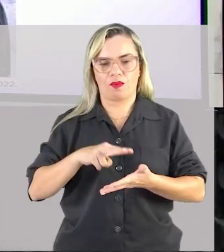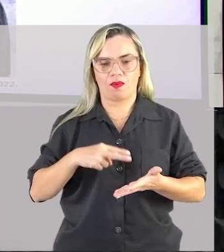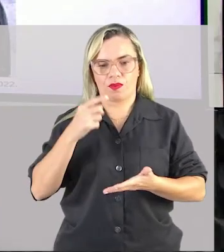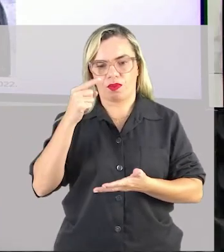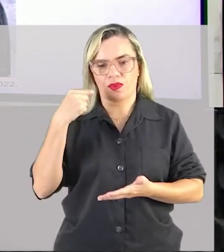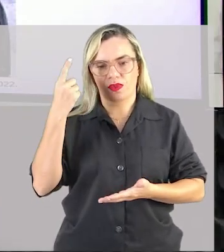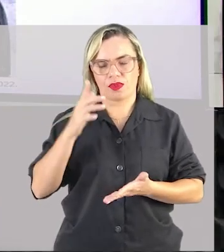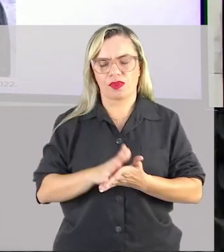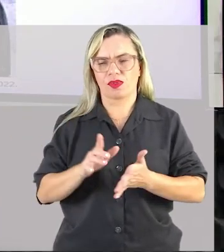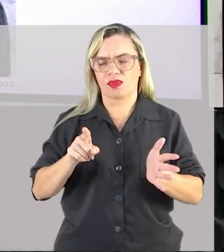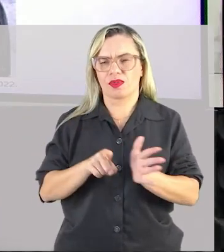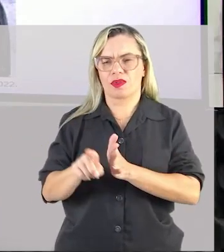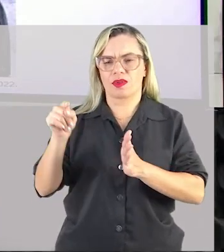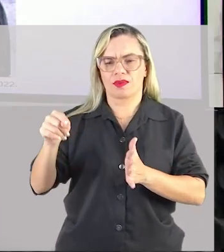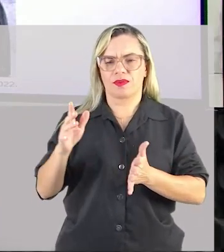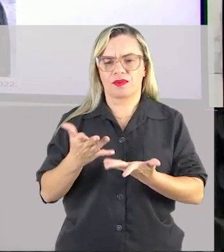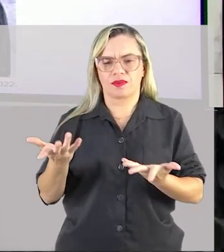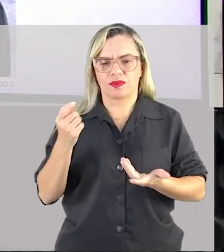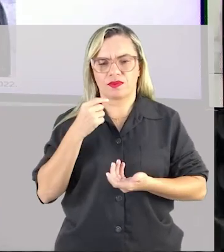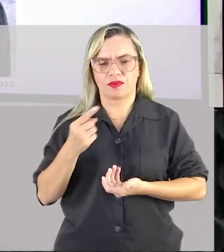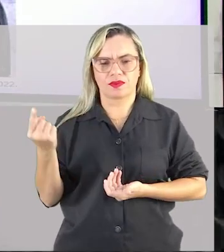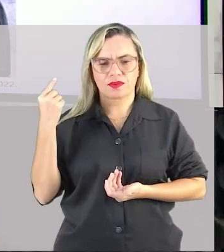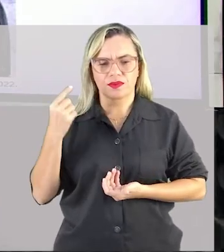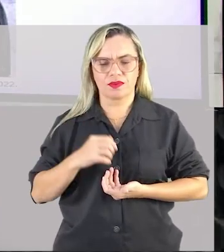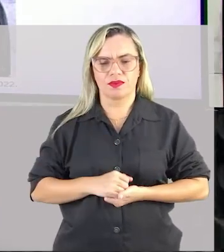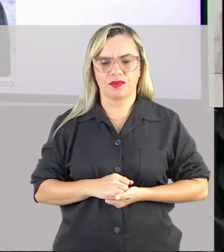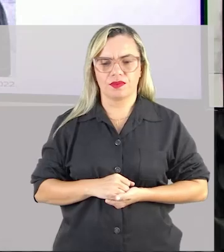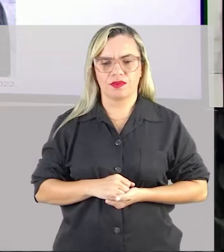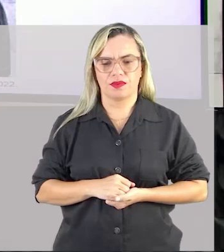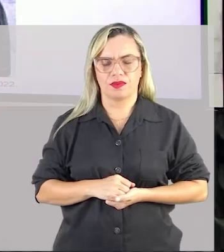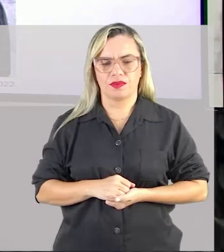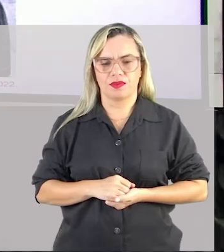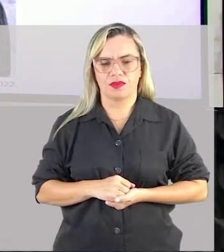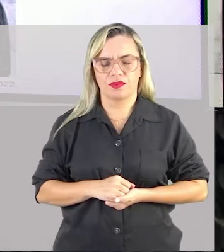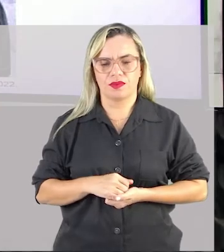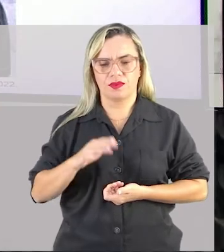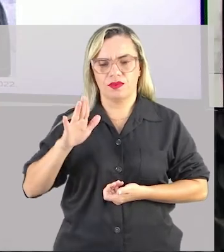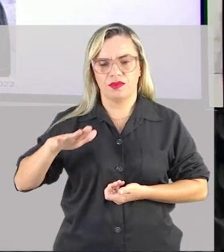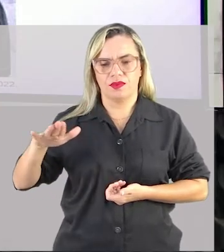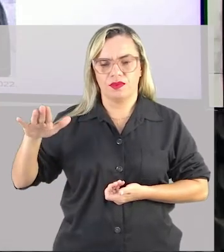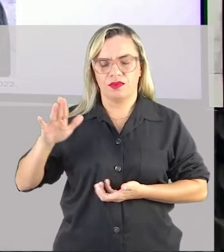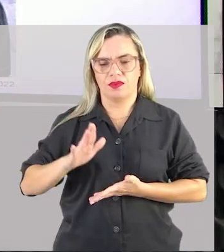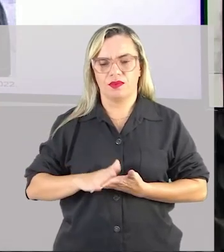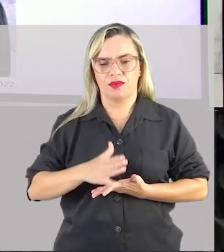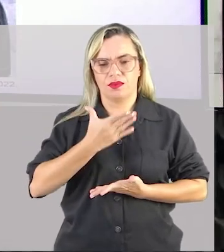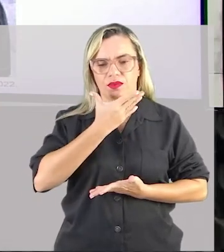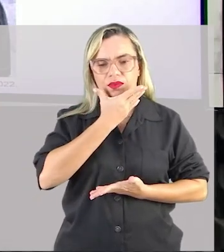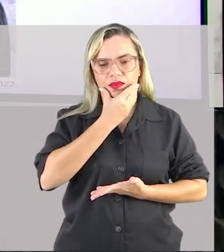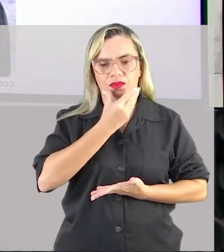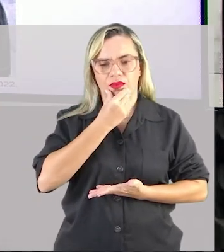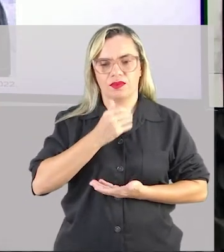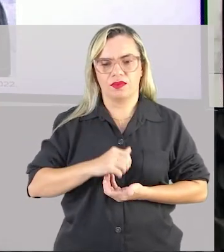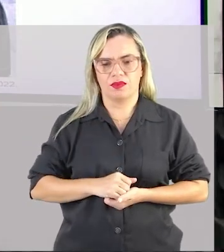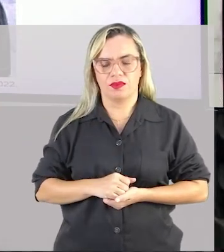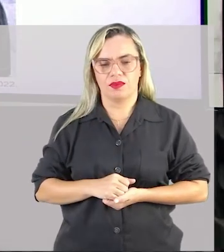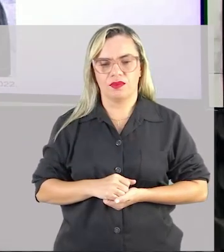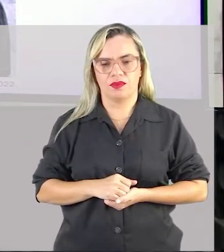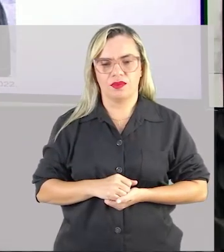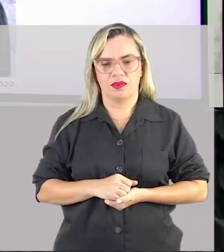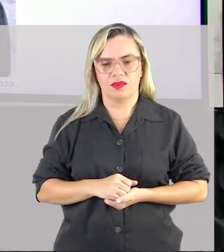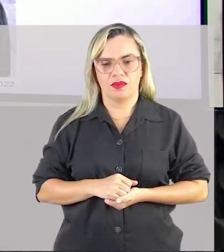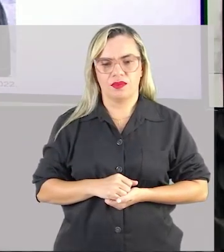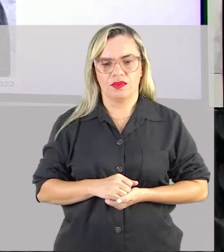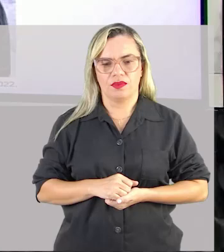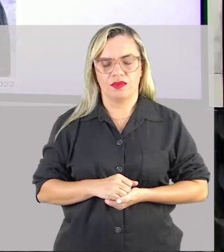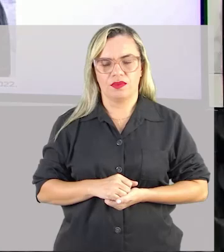garoto. Por que me cuesta tanto estudar? Por que me cuesta tanto concentrar-me? Por quê? Por